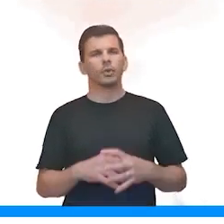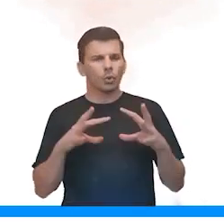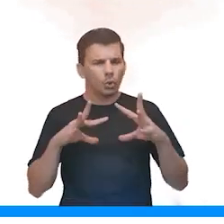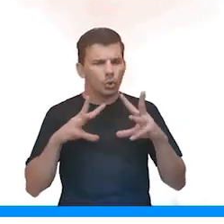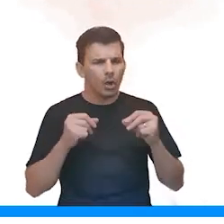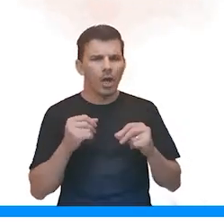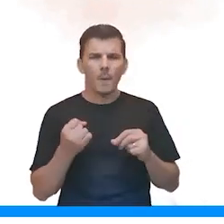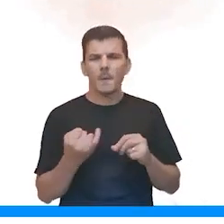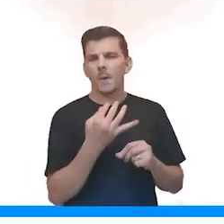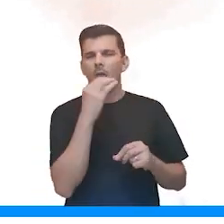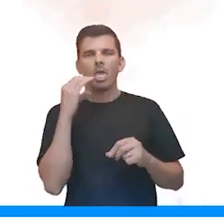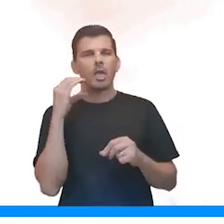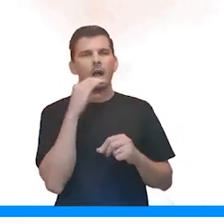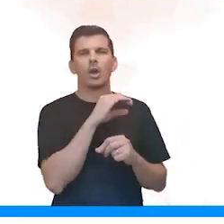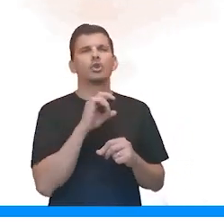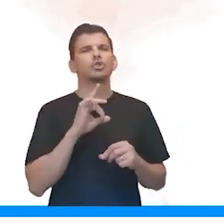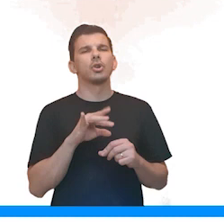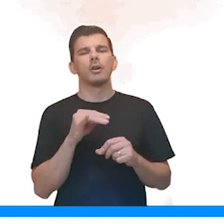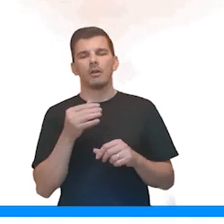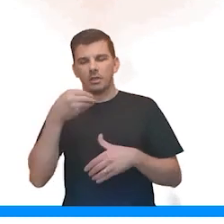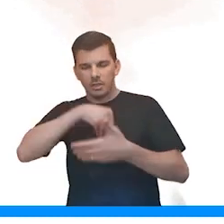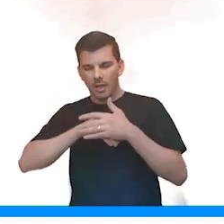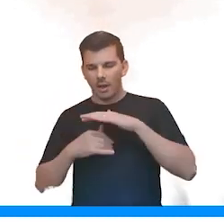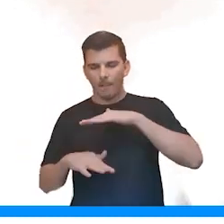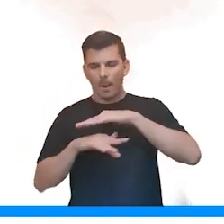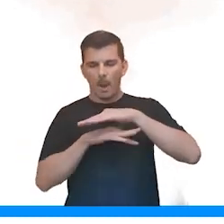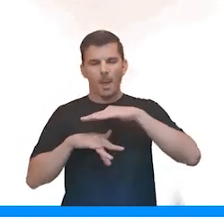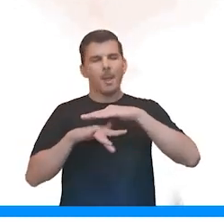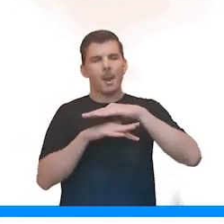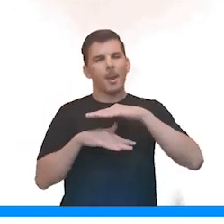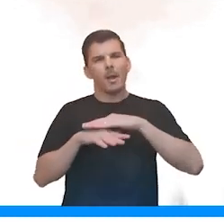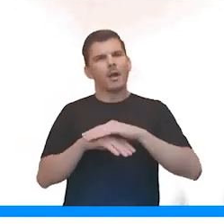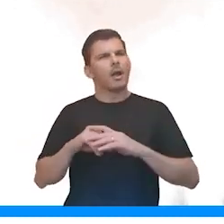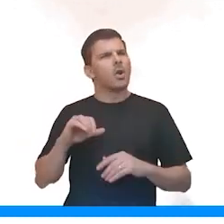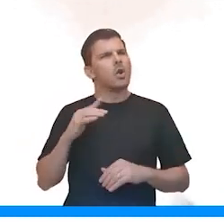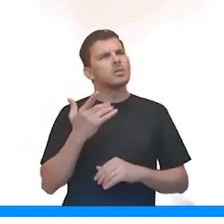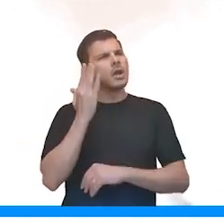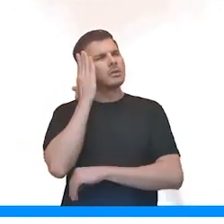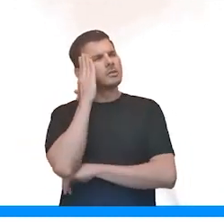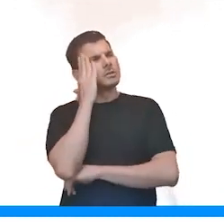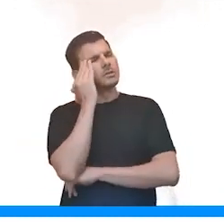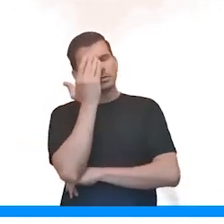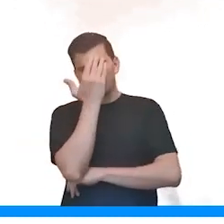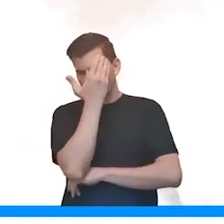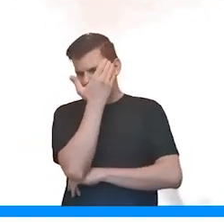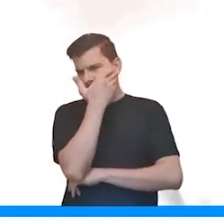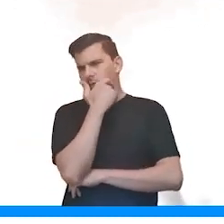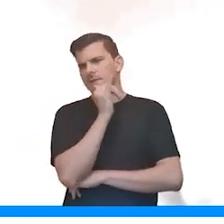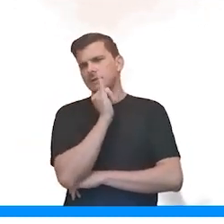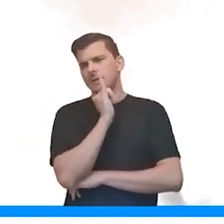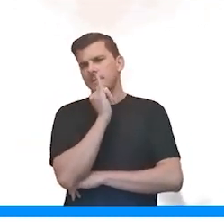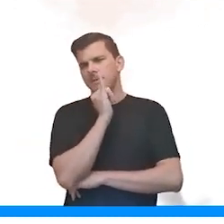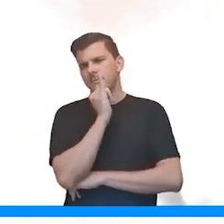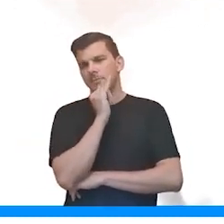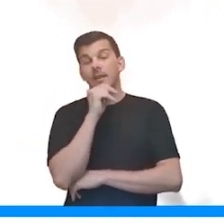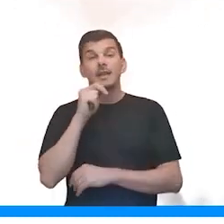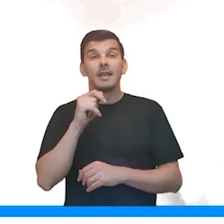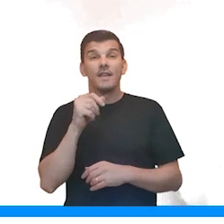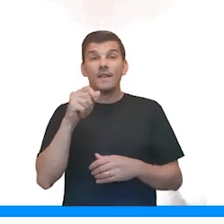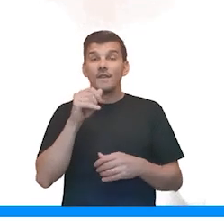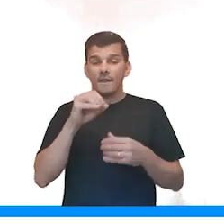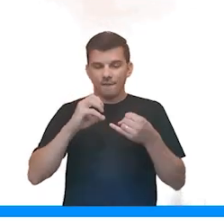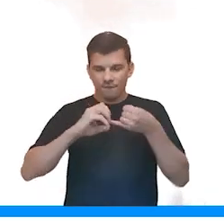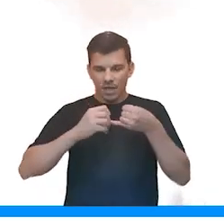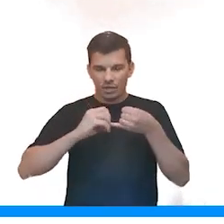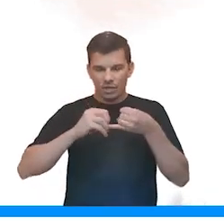tem trabalho. Então toda a quantidade de calor foi só para aumentar a energia interna do gás. Gente, isso acontece em algum lugar no dia a dia da gente, não